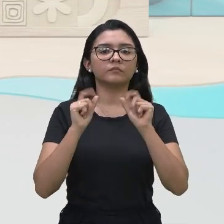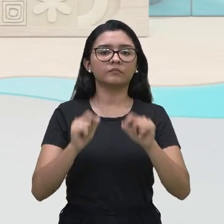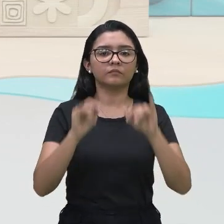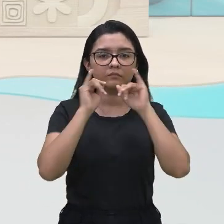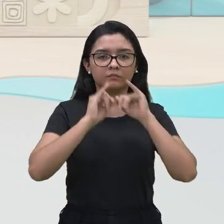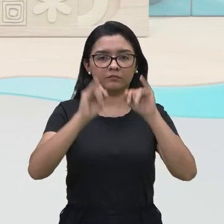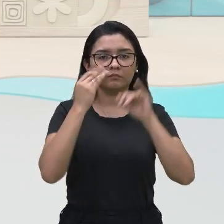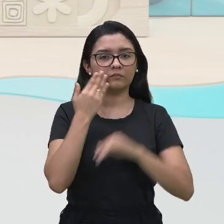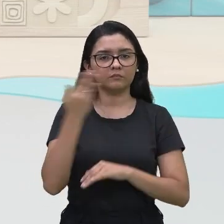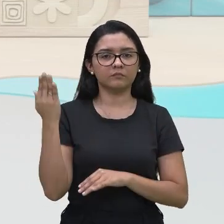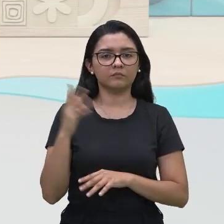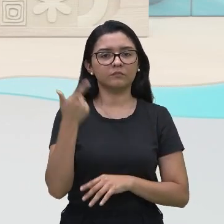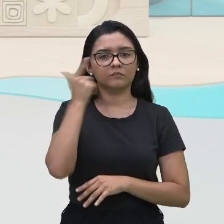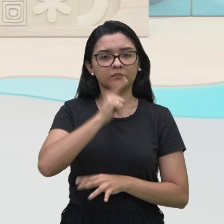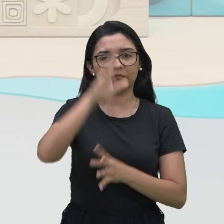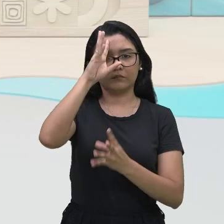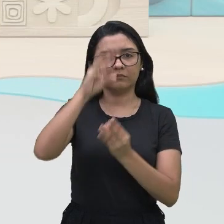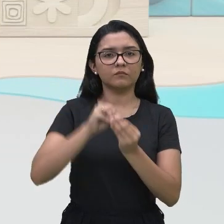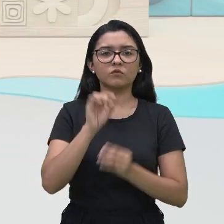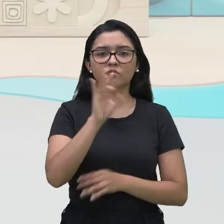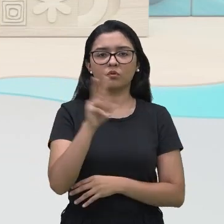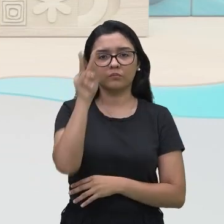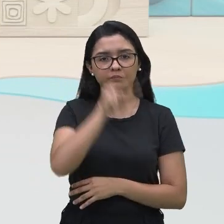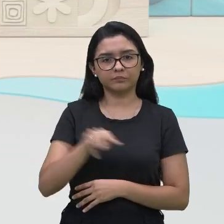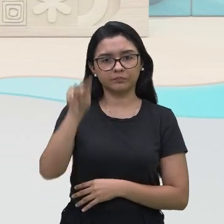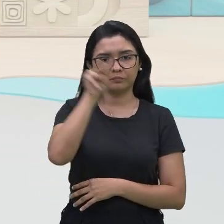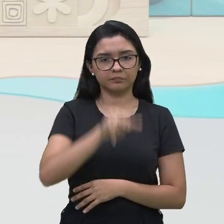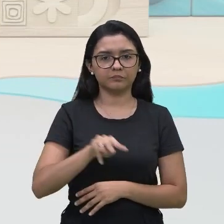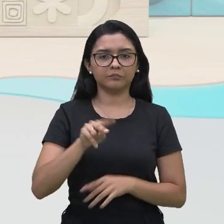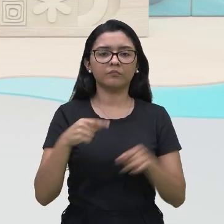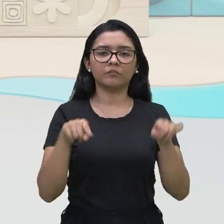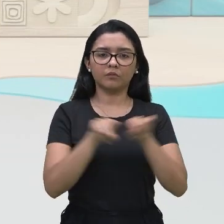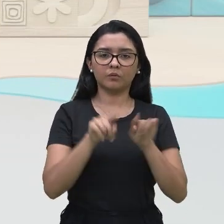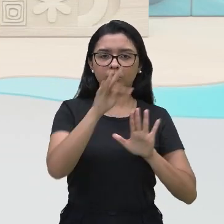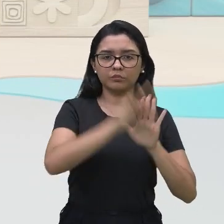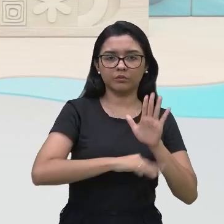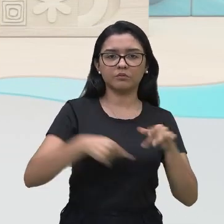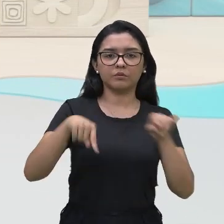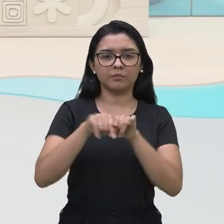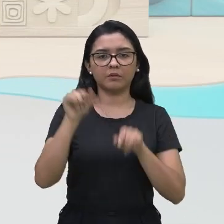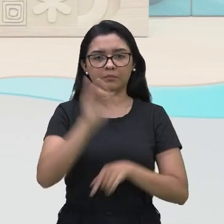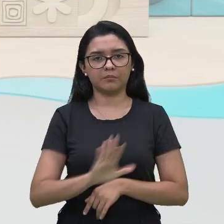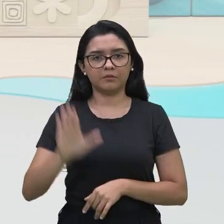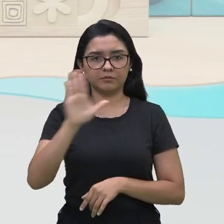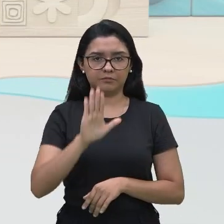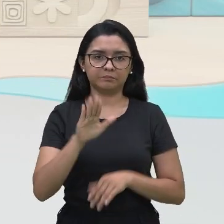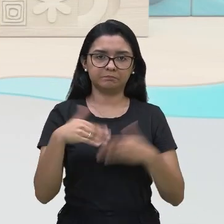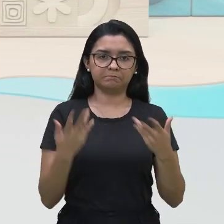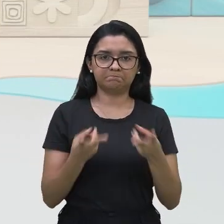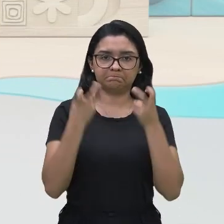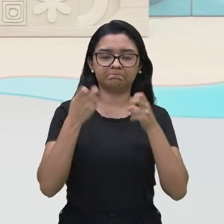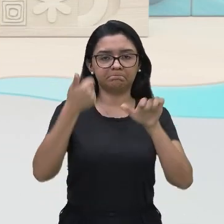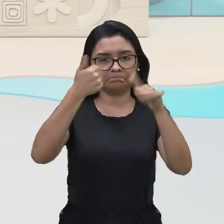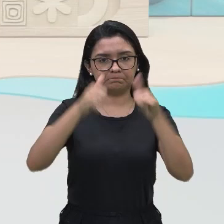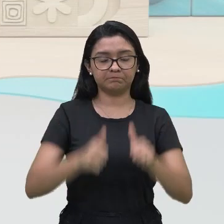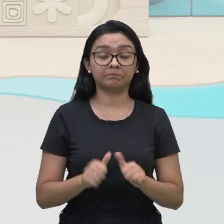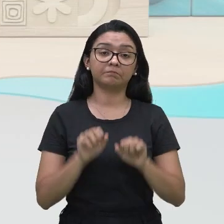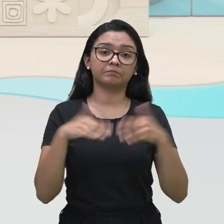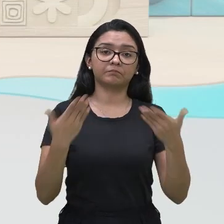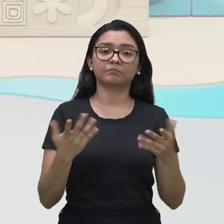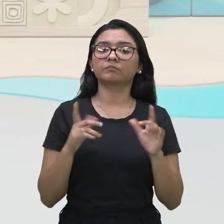compreender, observando, tanto a linguagem não verbal quanto a linguagem verbal? Muito bem, olha só.